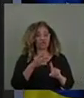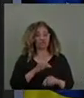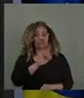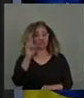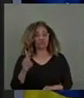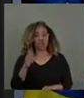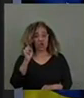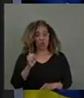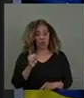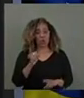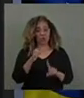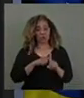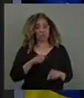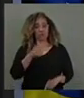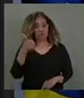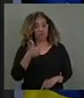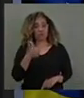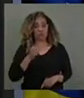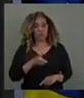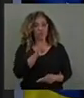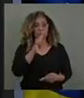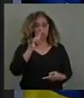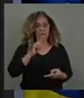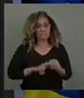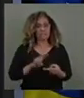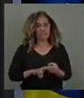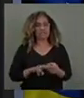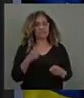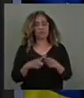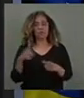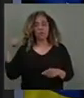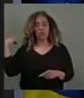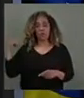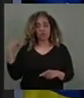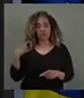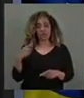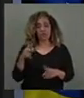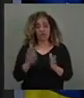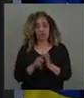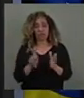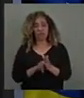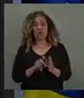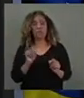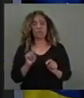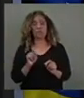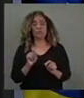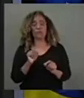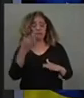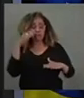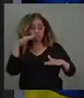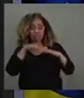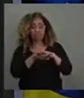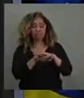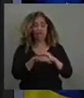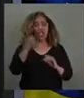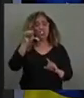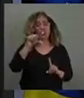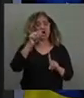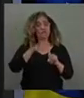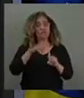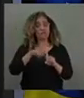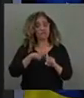1. Mantém preso. Solicitação feita pelo advogado de Clécio Pereira da Cunha ficou engavetado 9 meses.